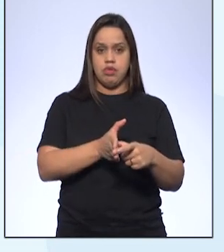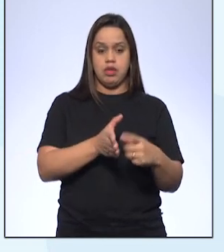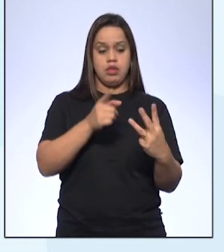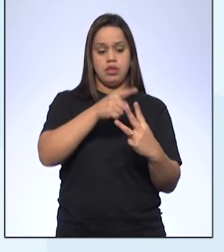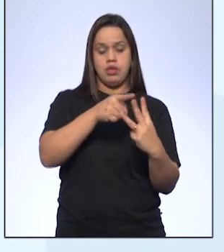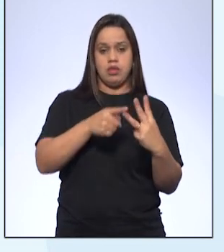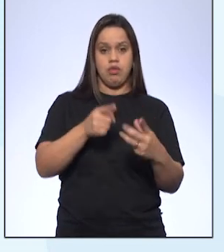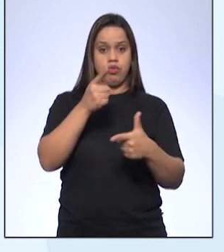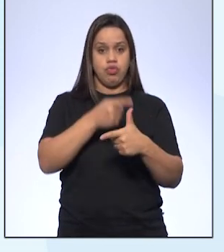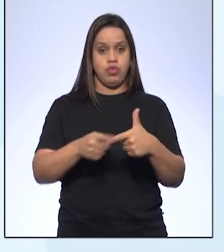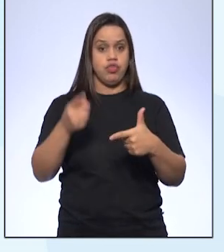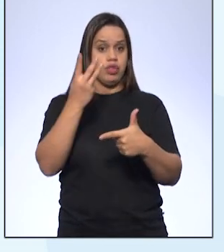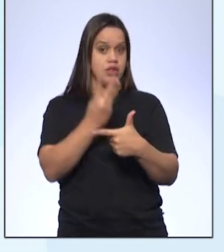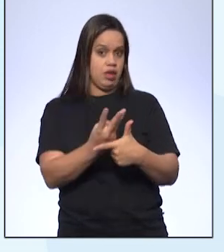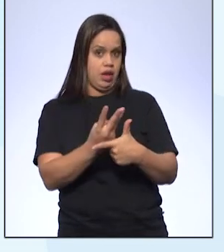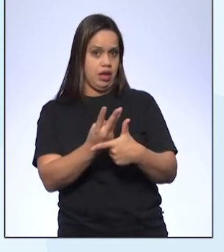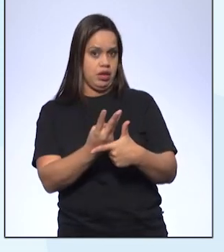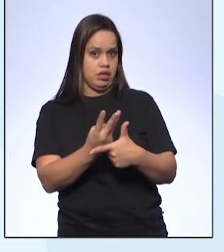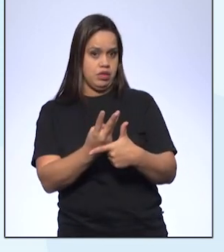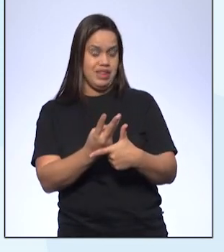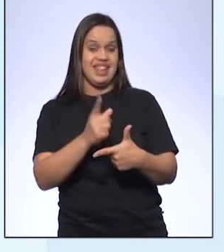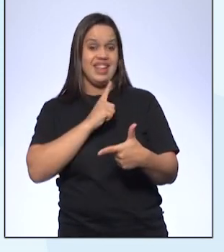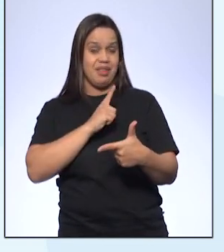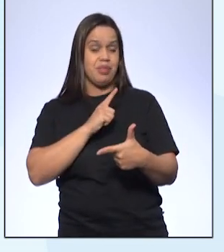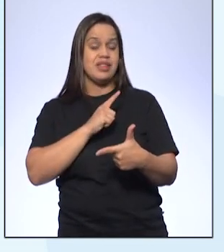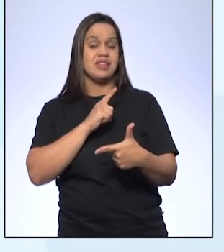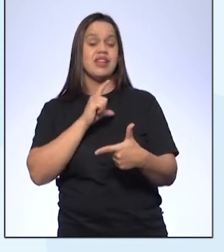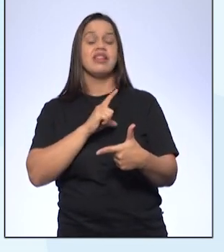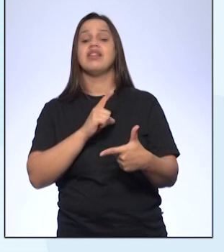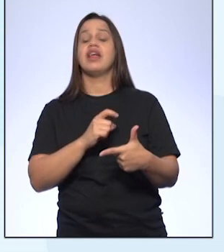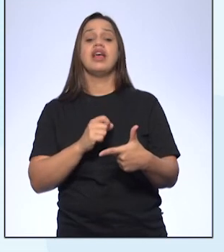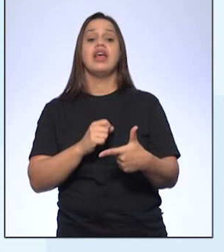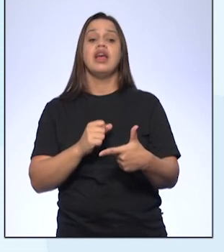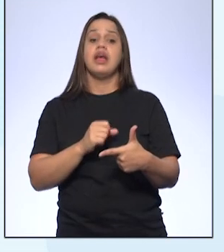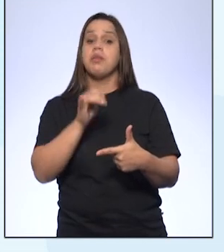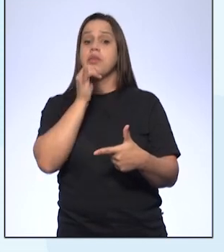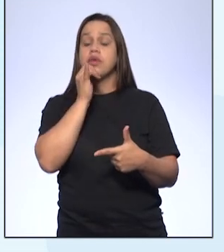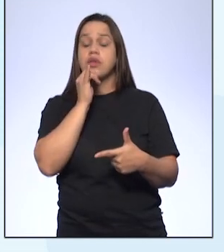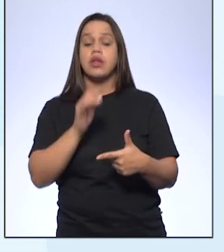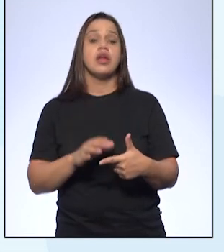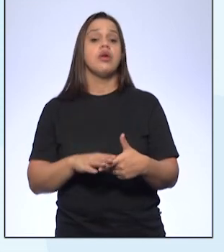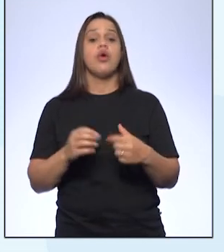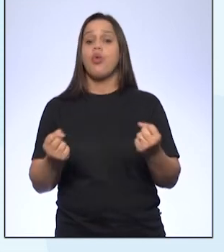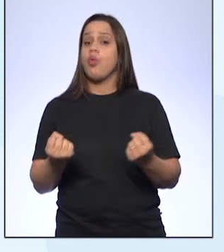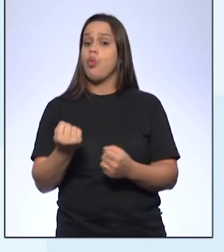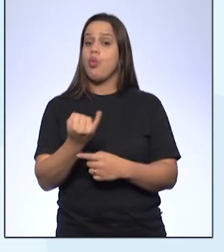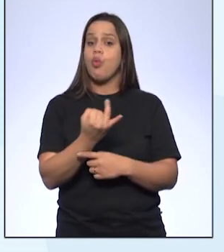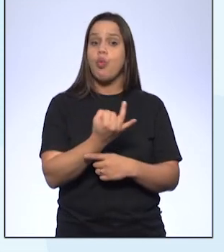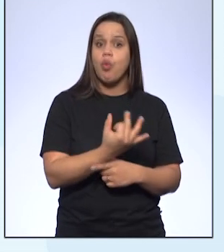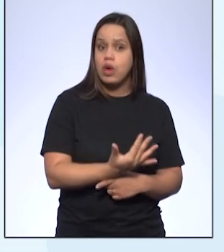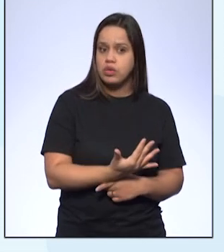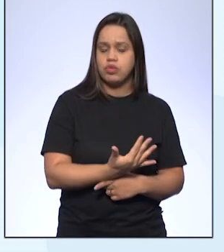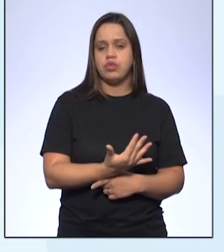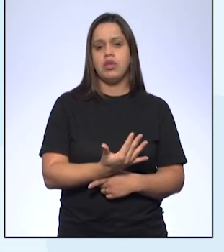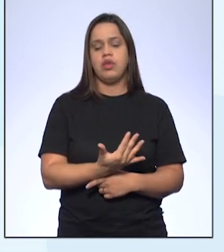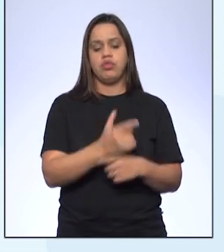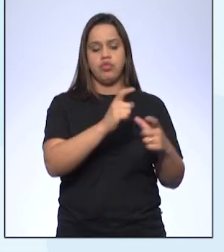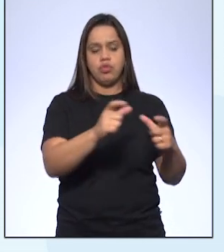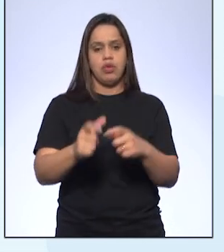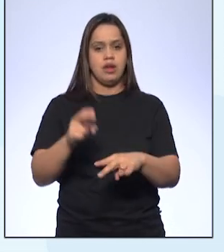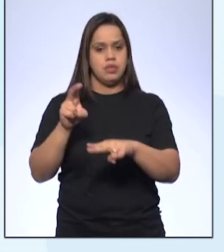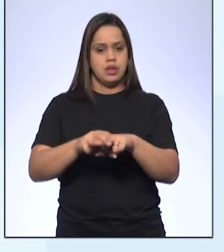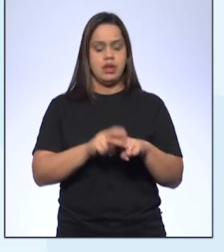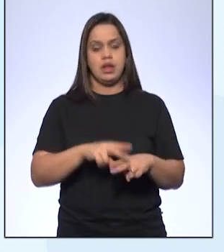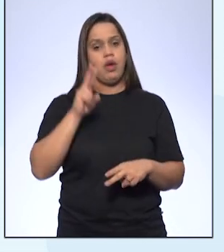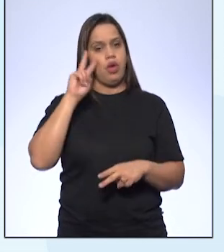com a mesma quantidade de lugares. Então, eu vou dividir os 3 aí com a mesma quantidade de lugares. Então,